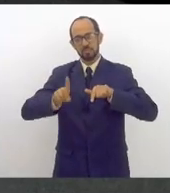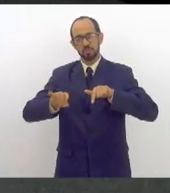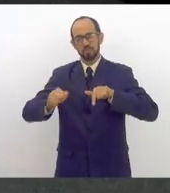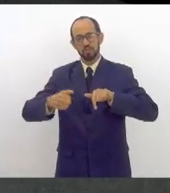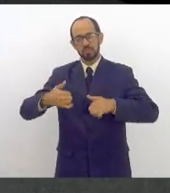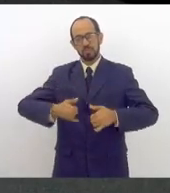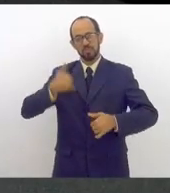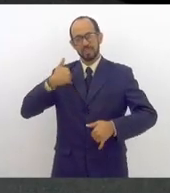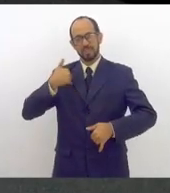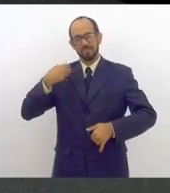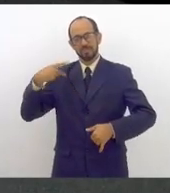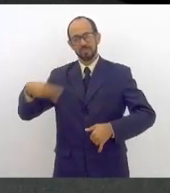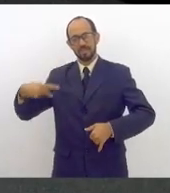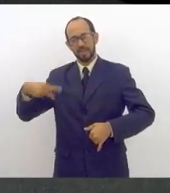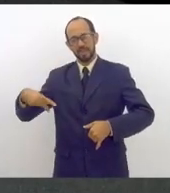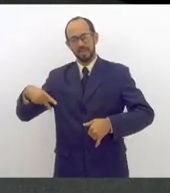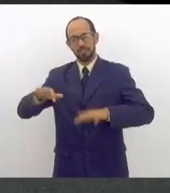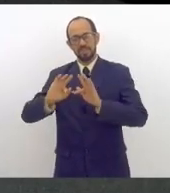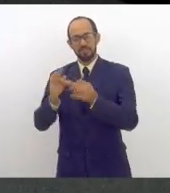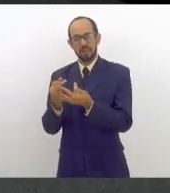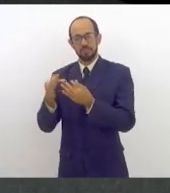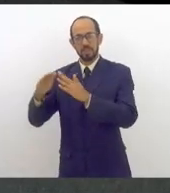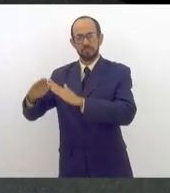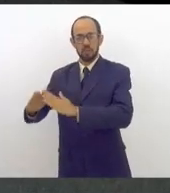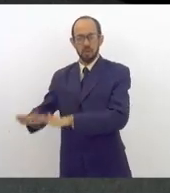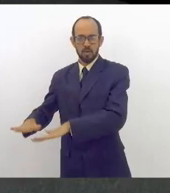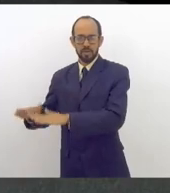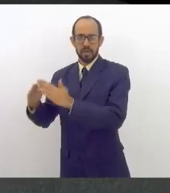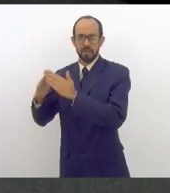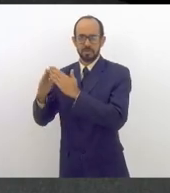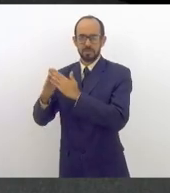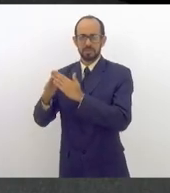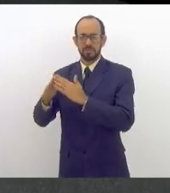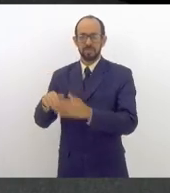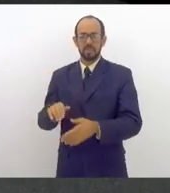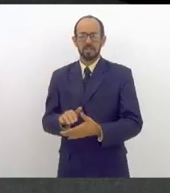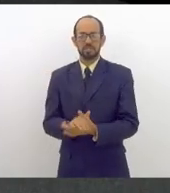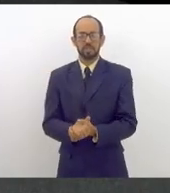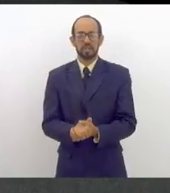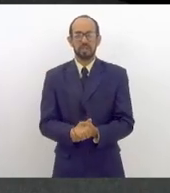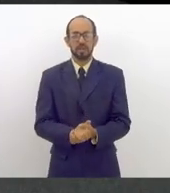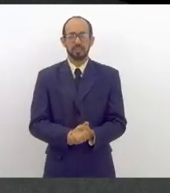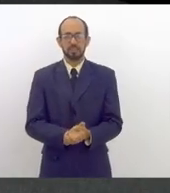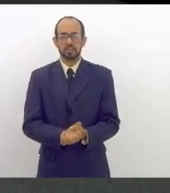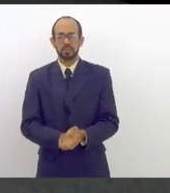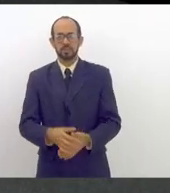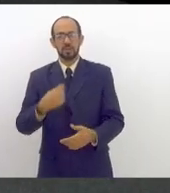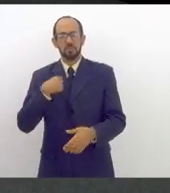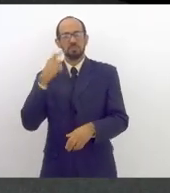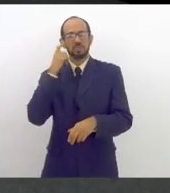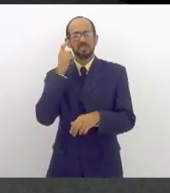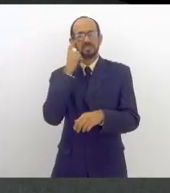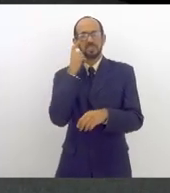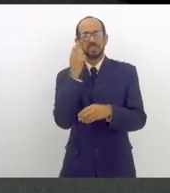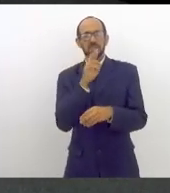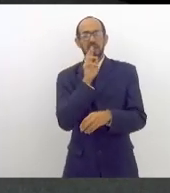aniversário, mas deixam uma família em casa. E a primeira coisa que eu pensei foi o que eu daria de resposta